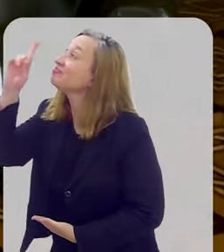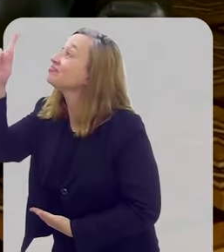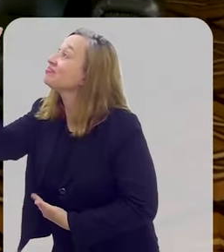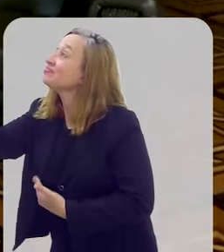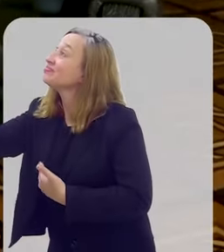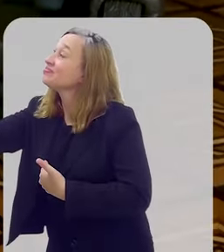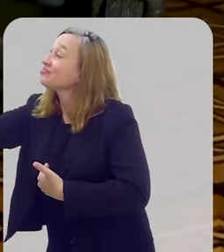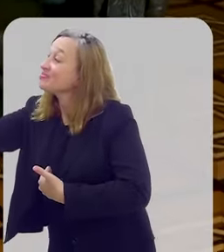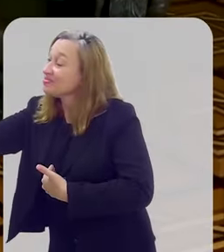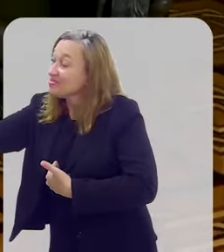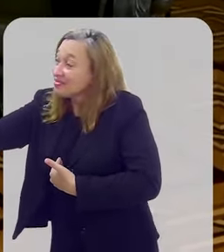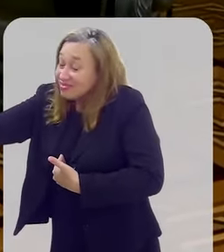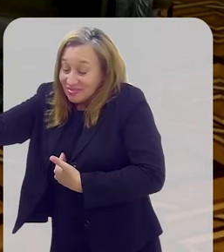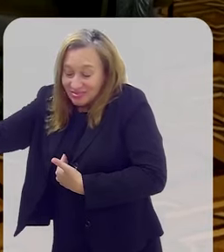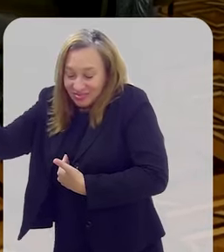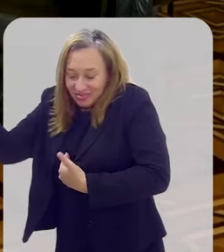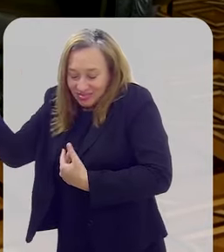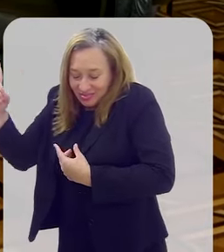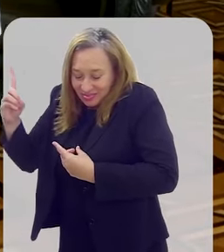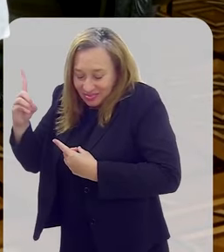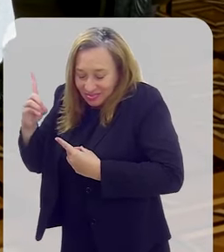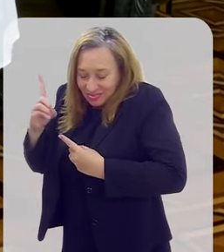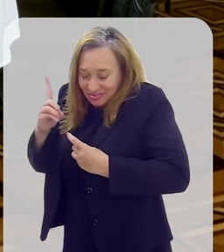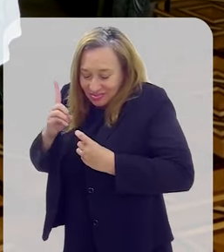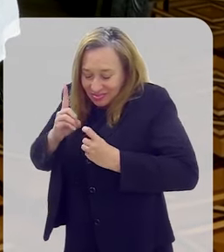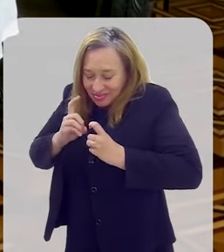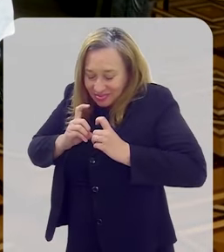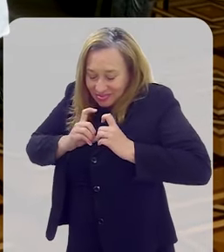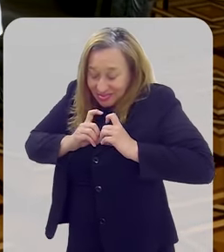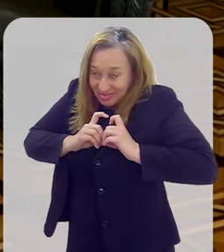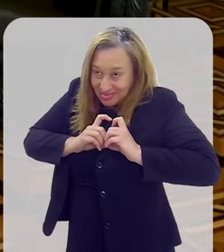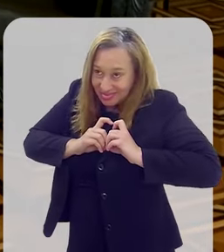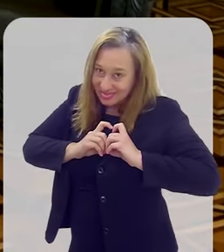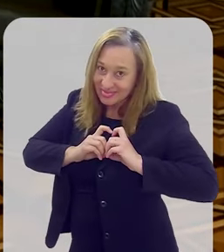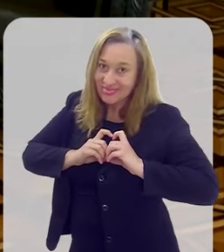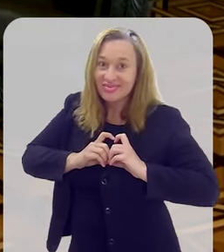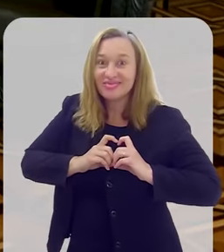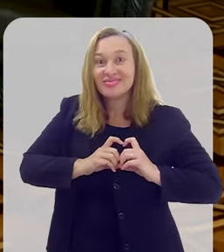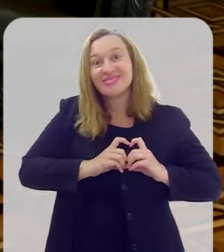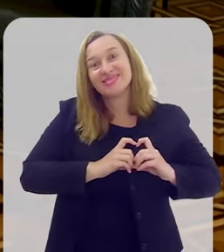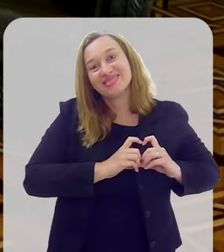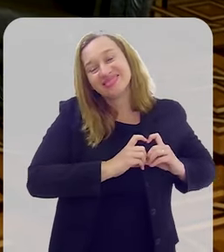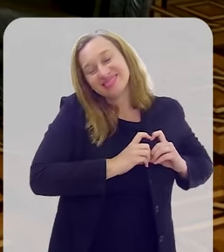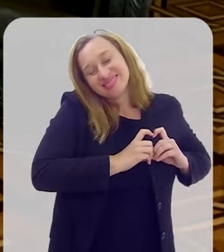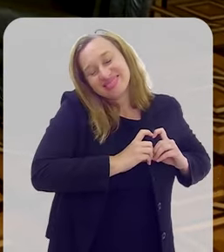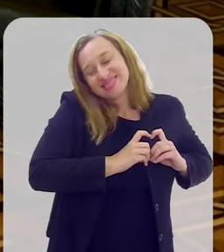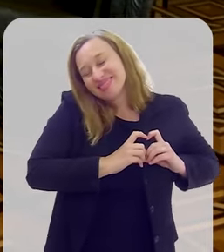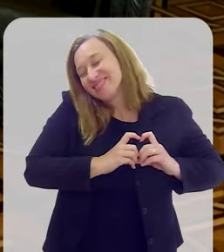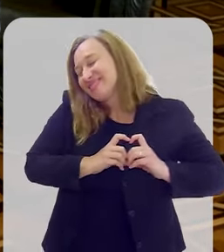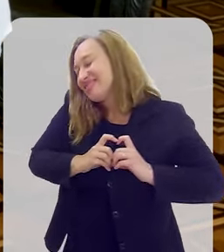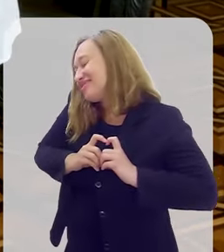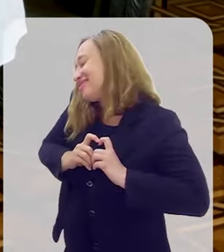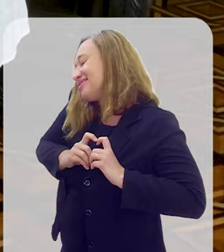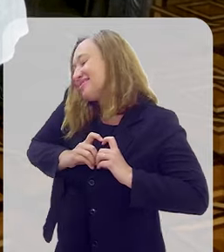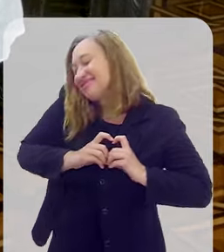nós você entrou bem de mancinho no meu